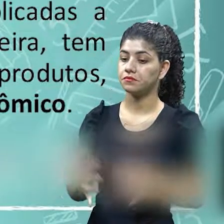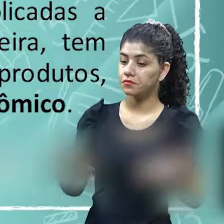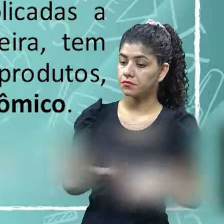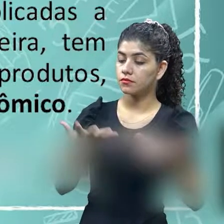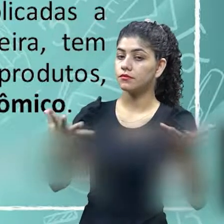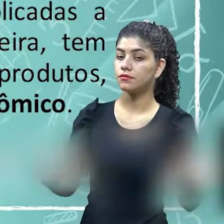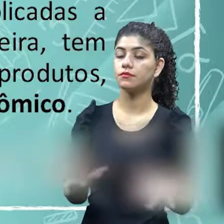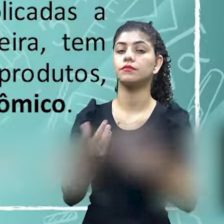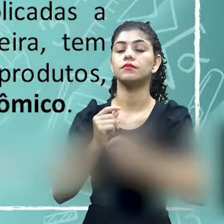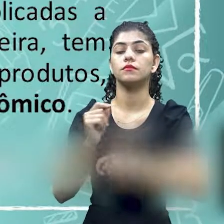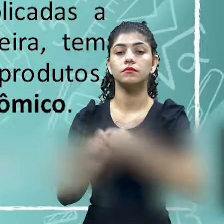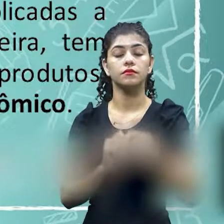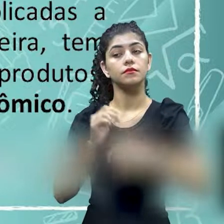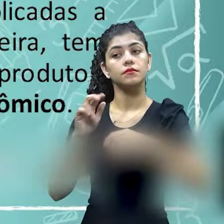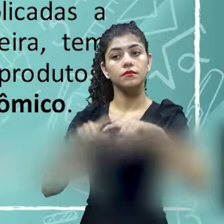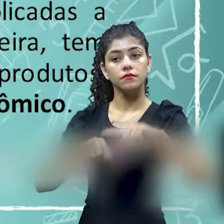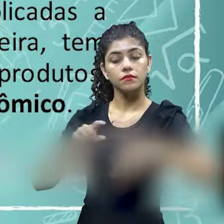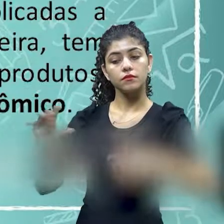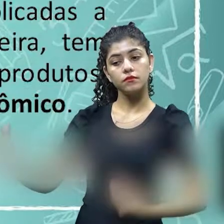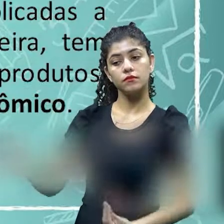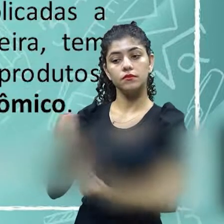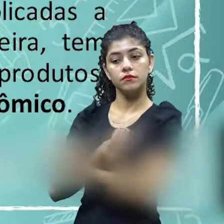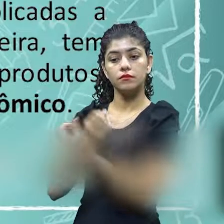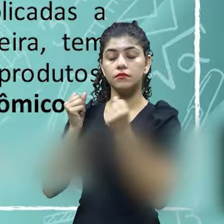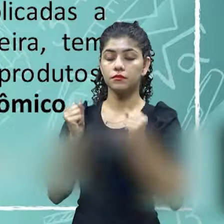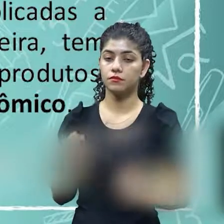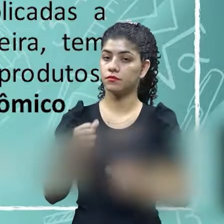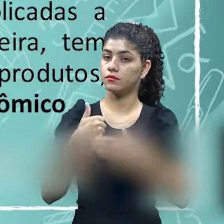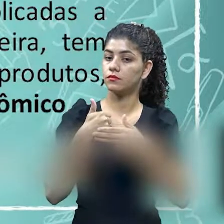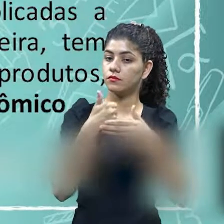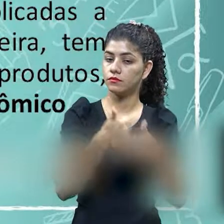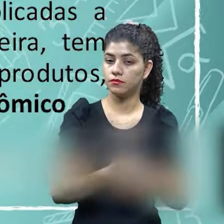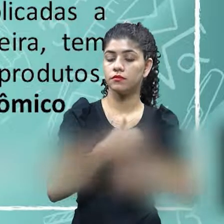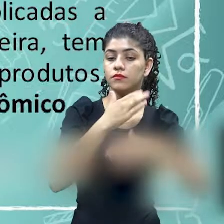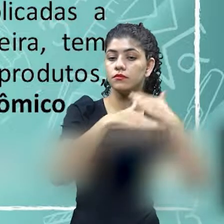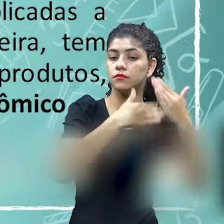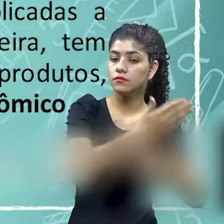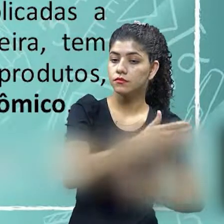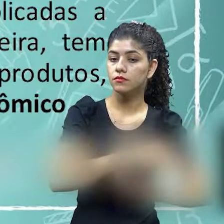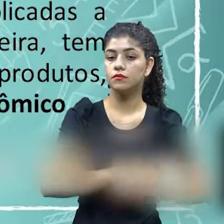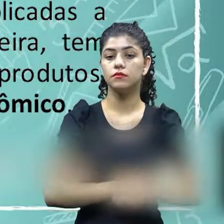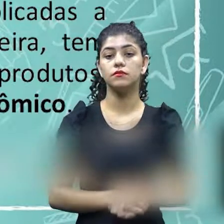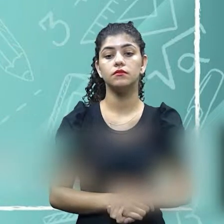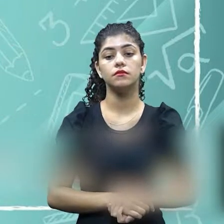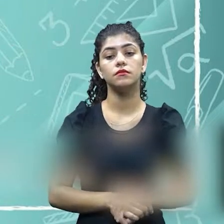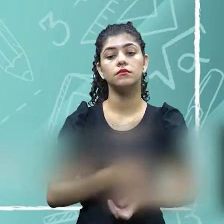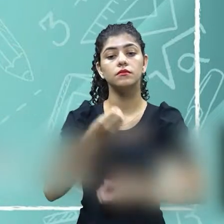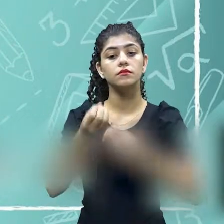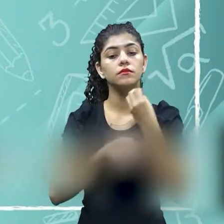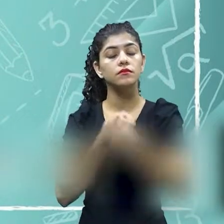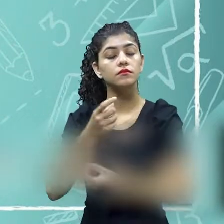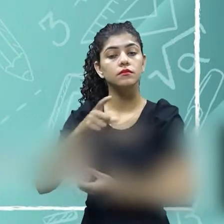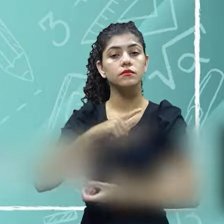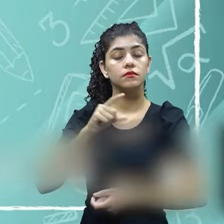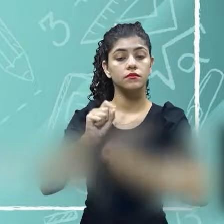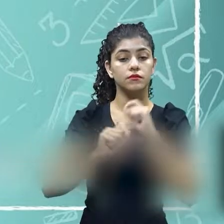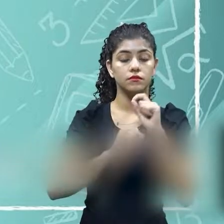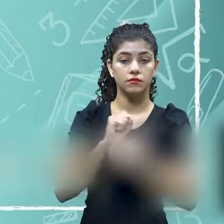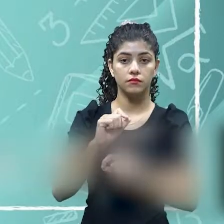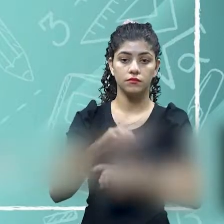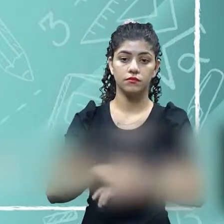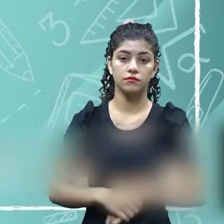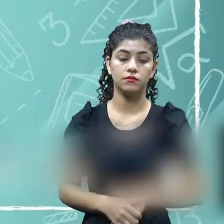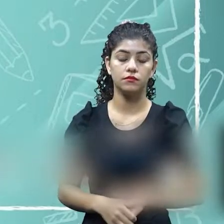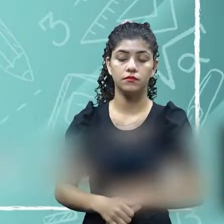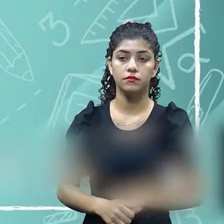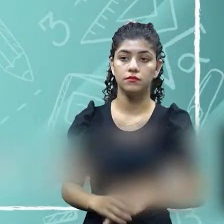estímulo ao maior intercâmbio de produtos e pode ajudar o desenvolvimento de um bloco econômico. Como vai ter